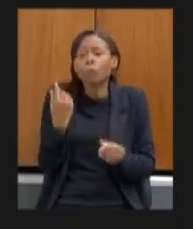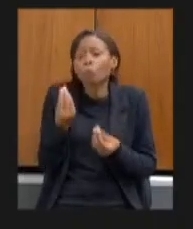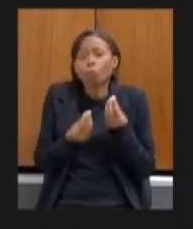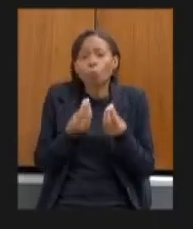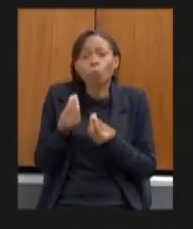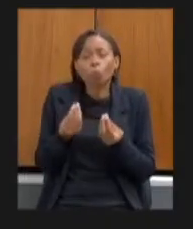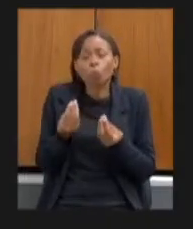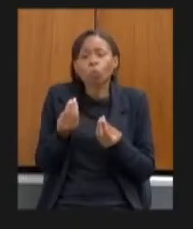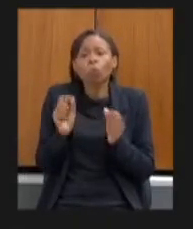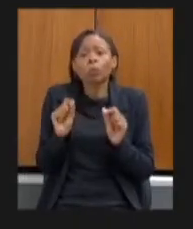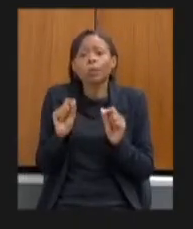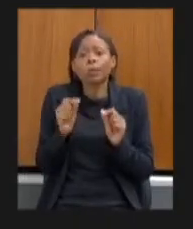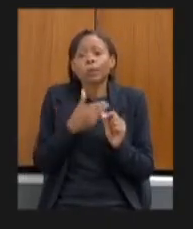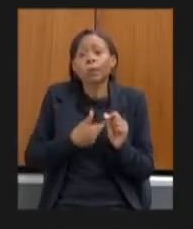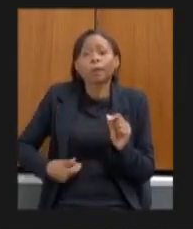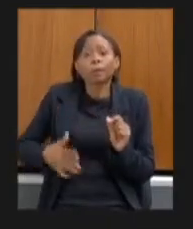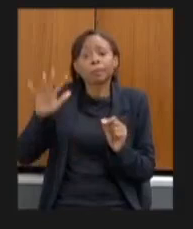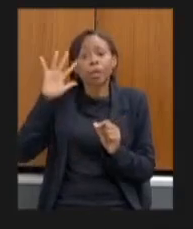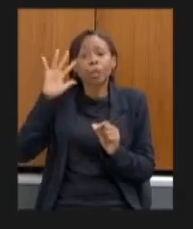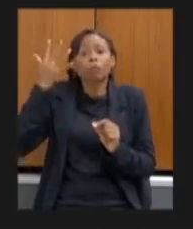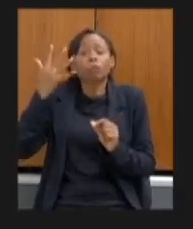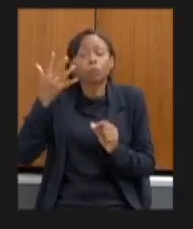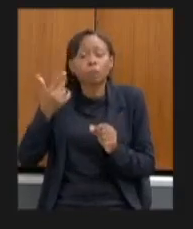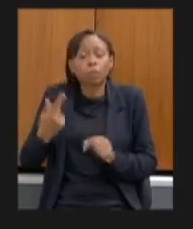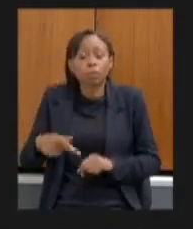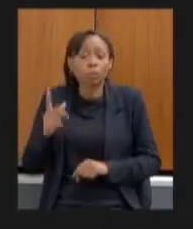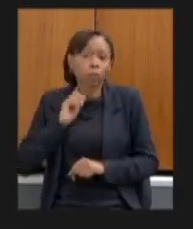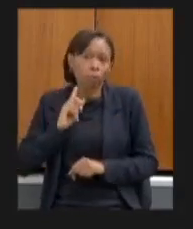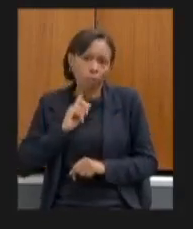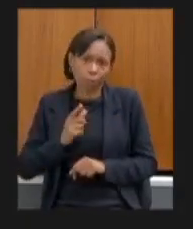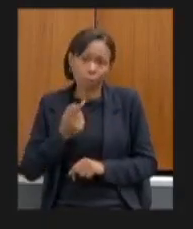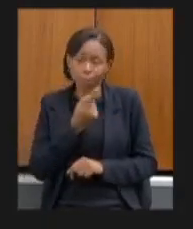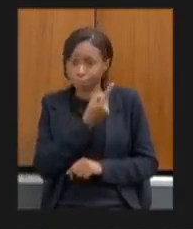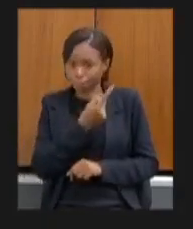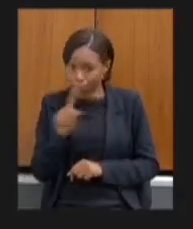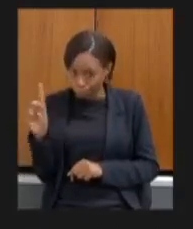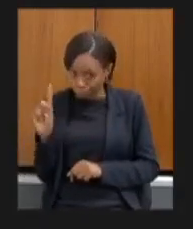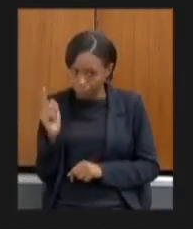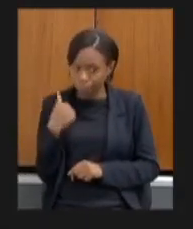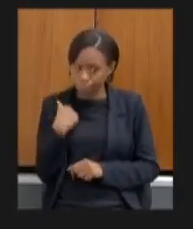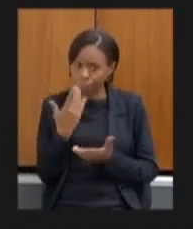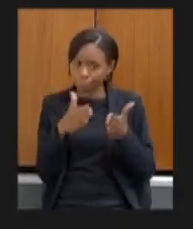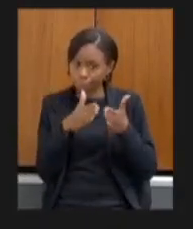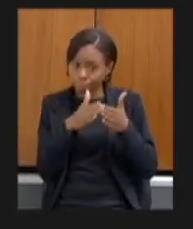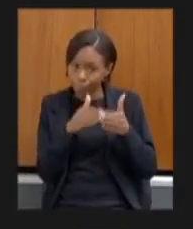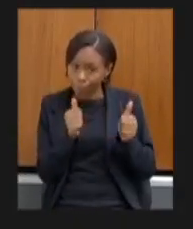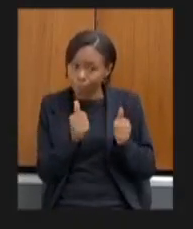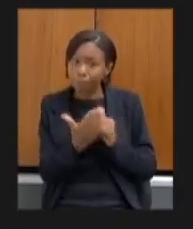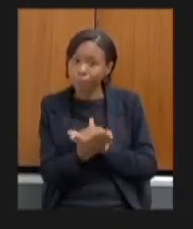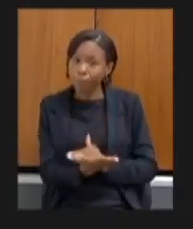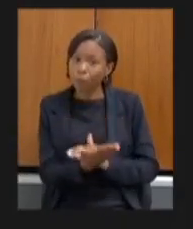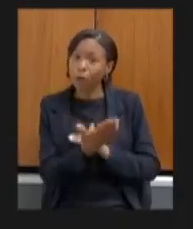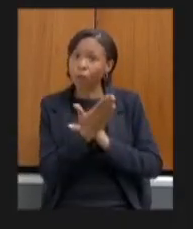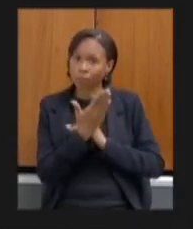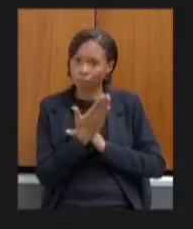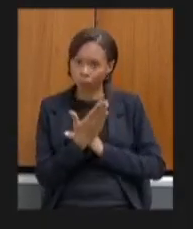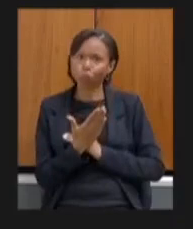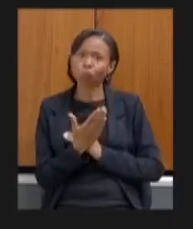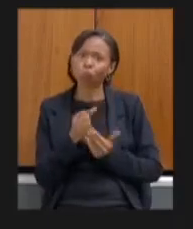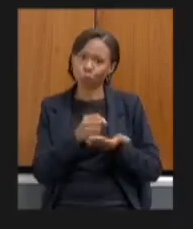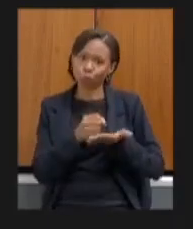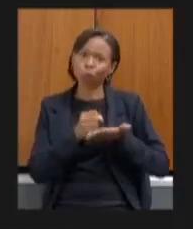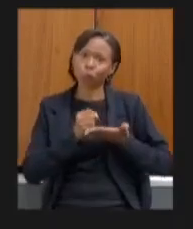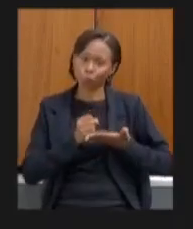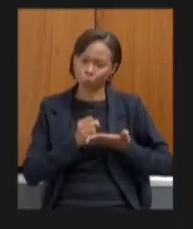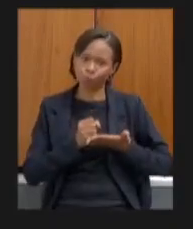do Estado. E quero encerrar, me permita, pedindo uma ajuda à Vossa Excelência, à Vossa Excelência como secretário de governo e que se estenda